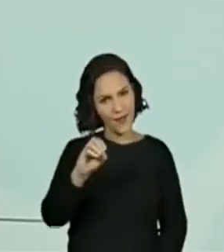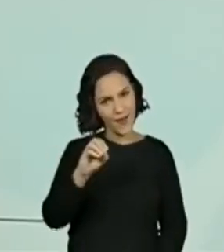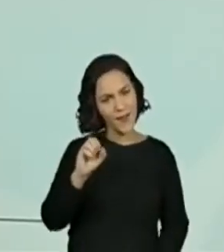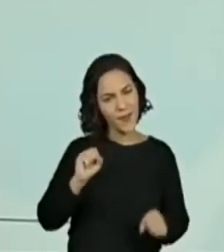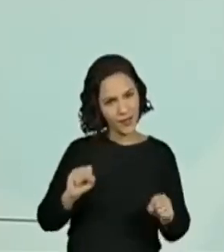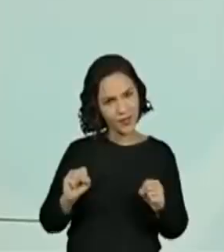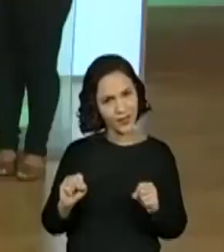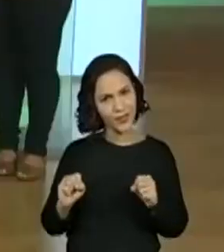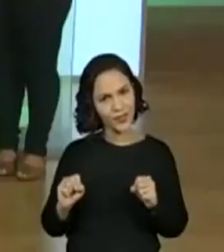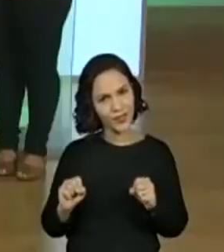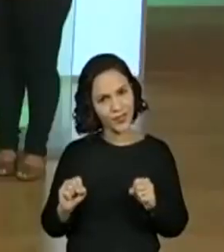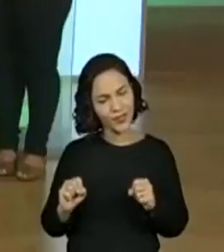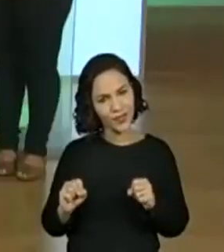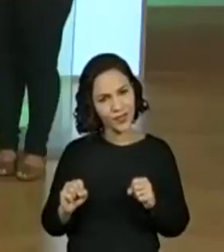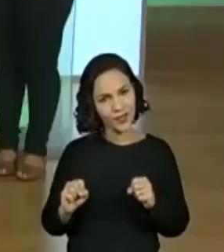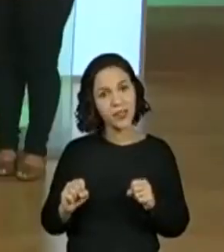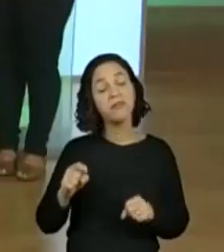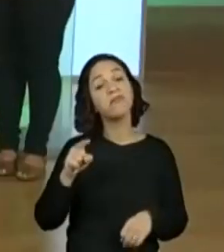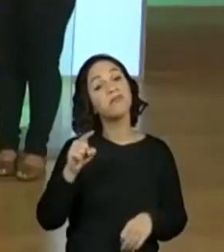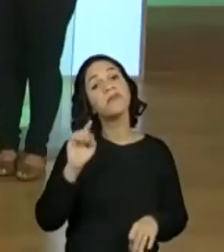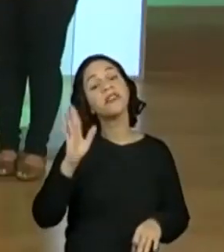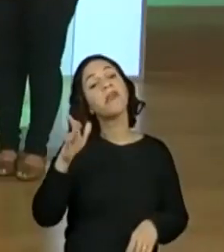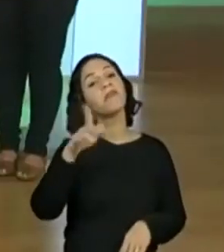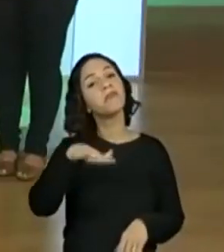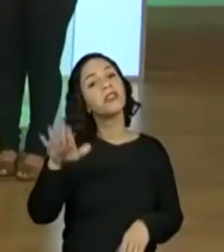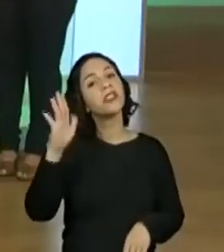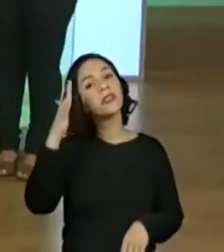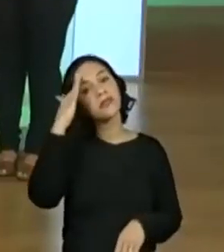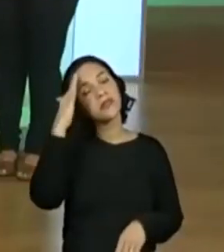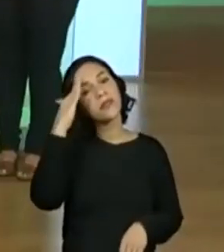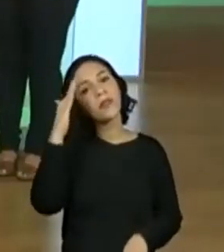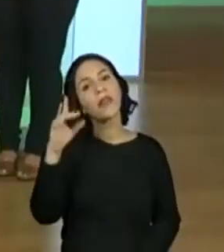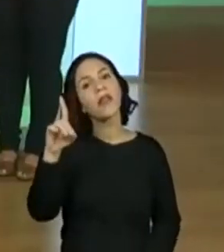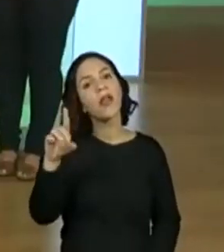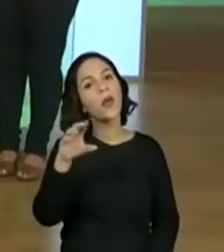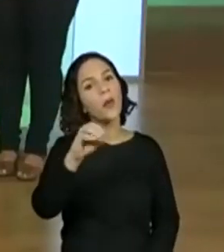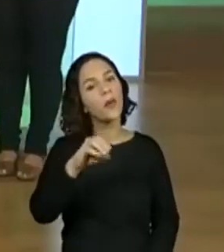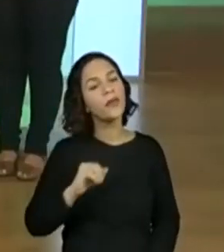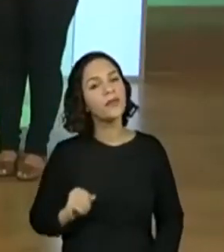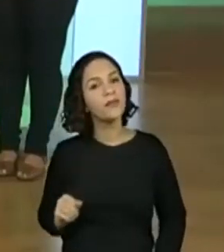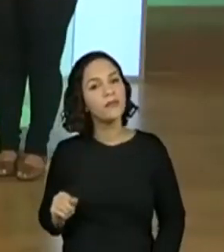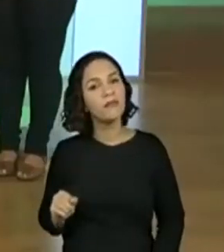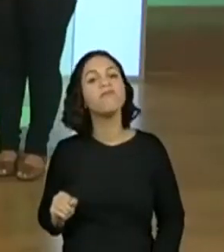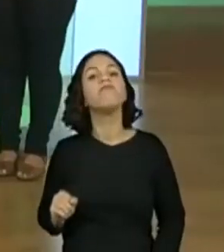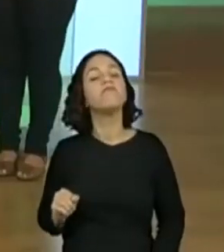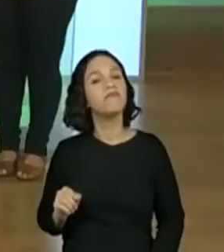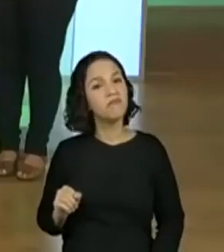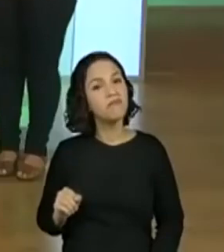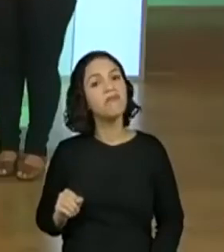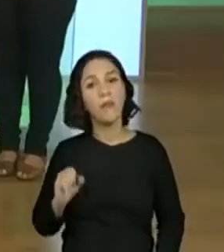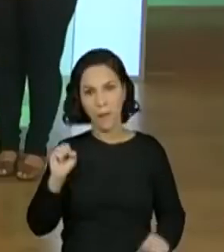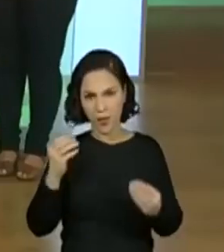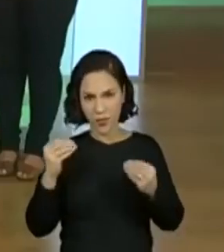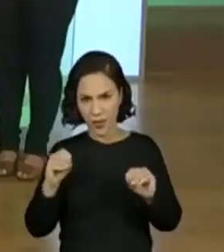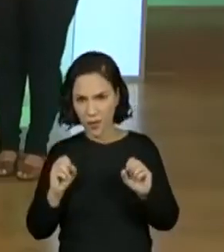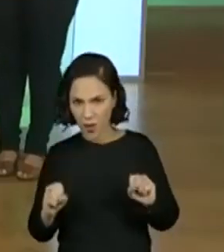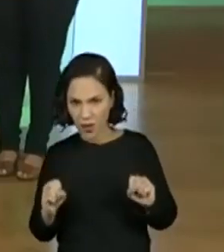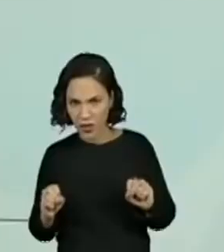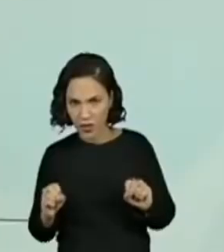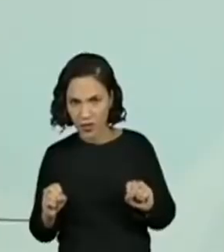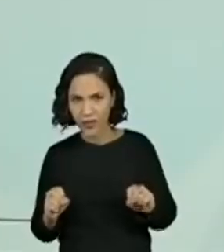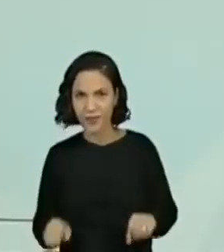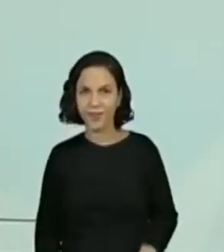essa última criança já sabe representar o do, né? Ela usou o de e o o. Do. Eu posso colocar o de Sim, e o o? Do.